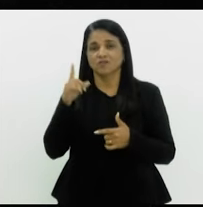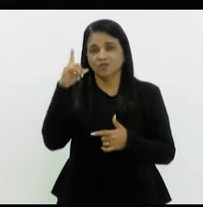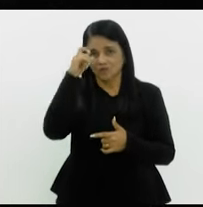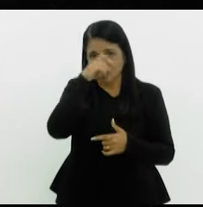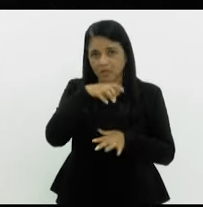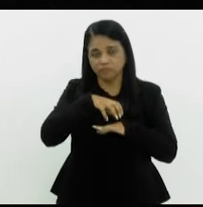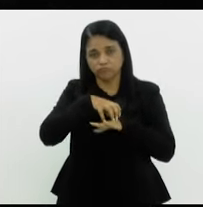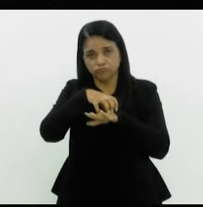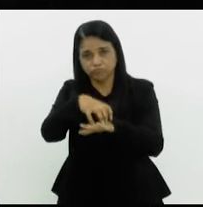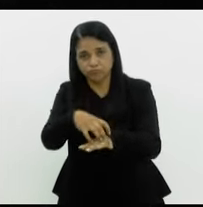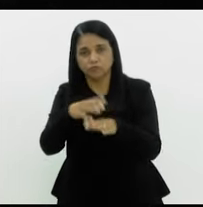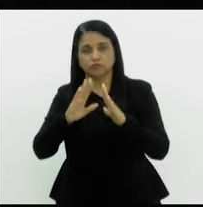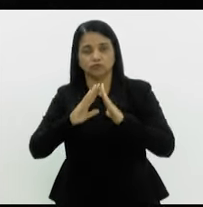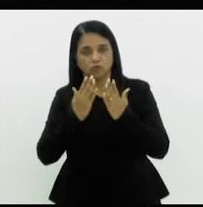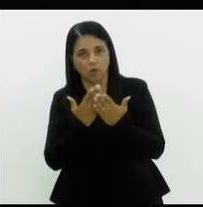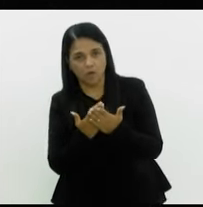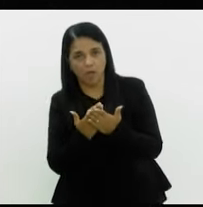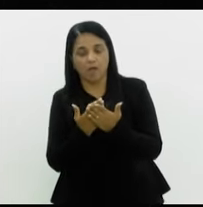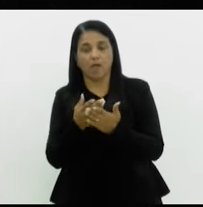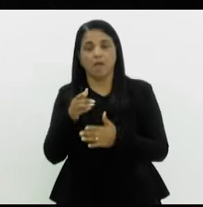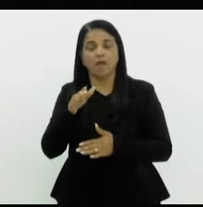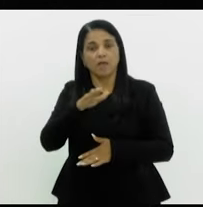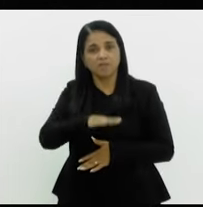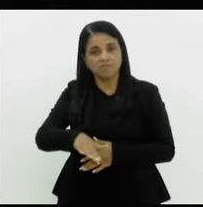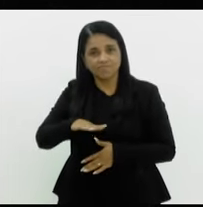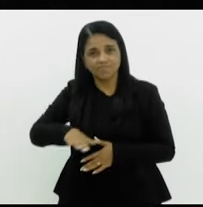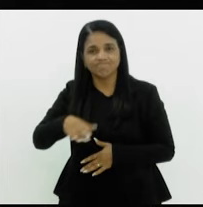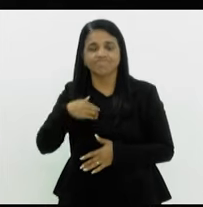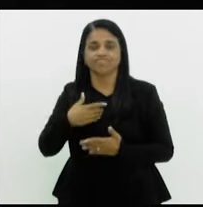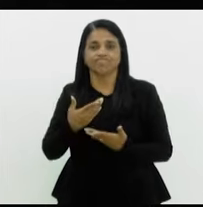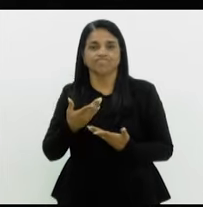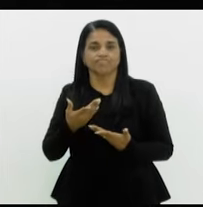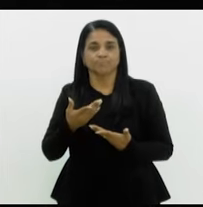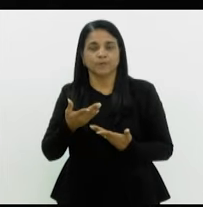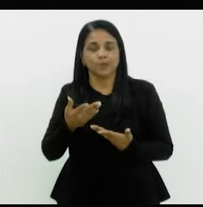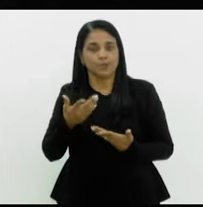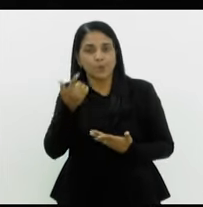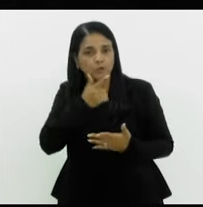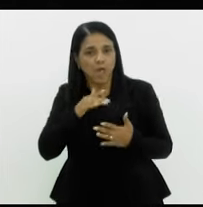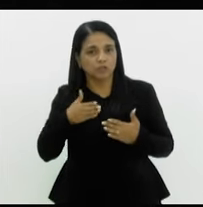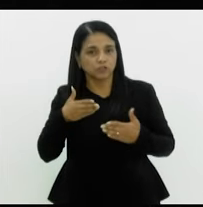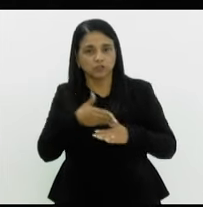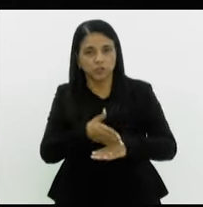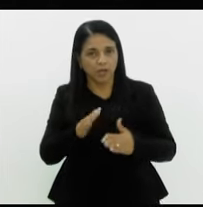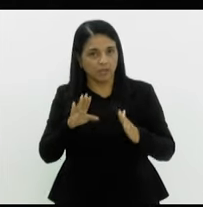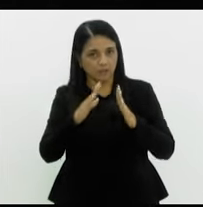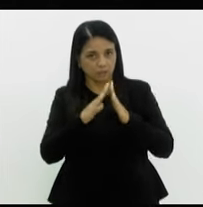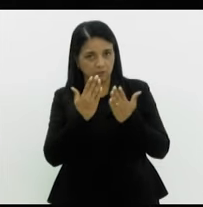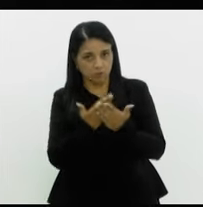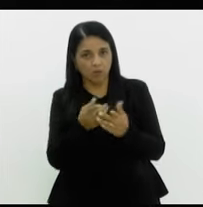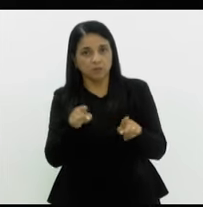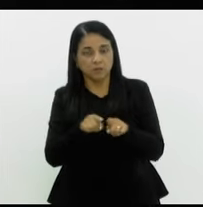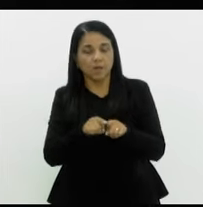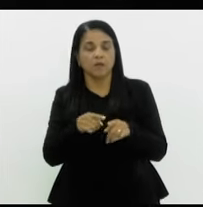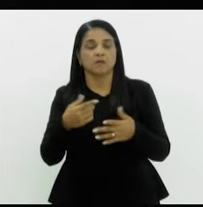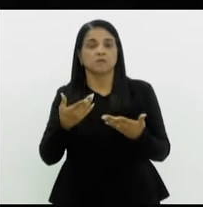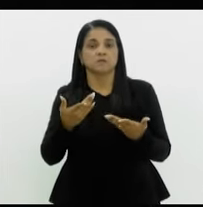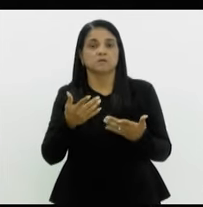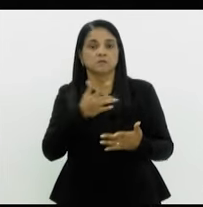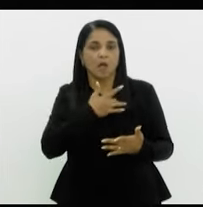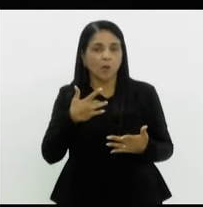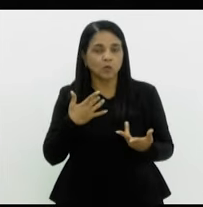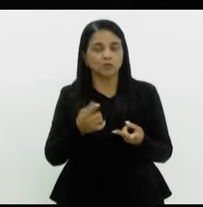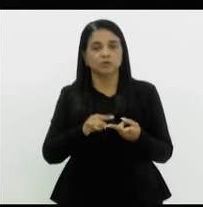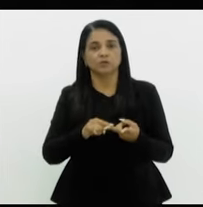no transporte escolar, privando as crianças do acesso à educação, até restrições no acesso a serviços de saúde